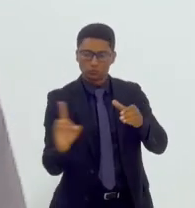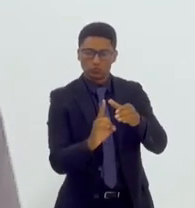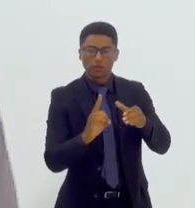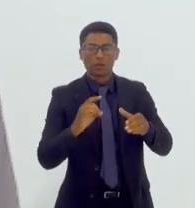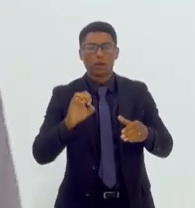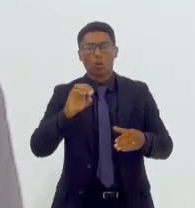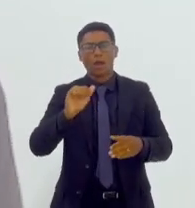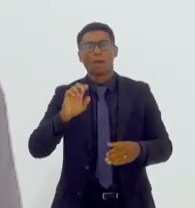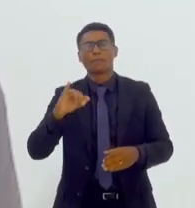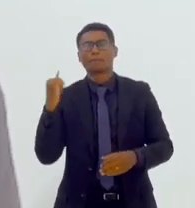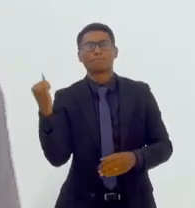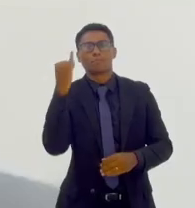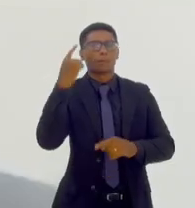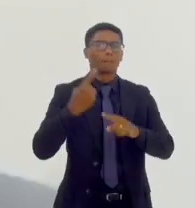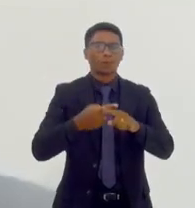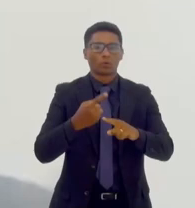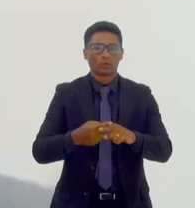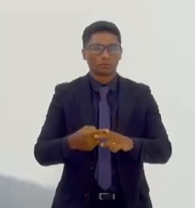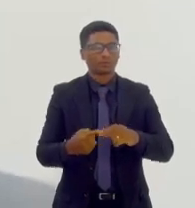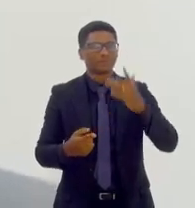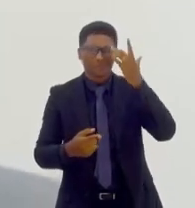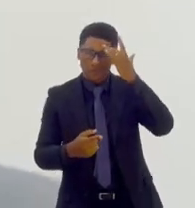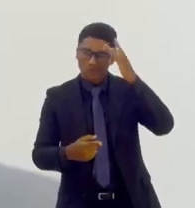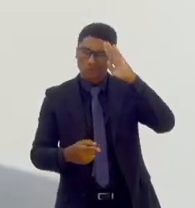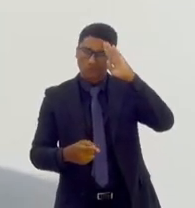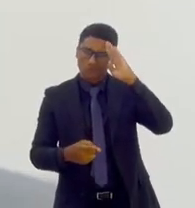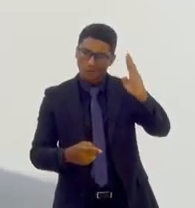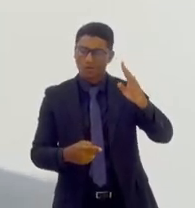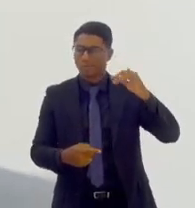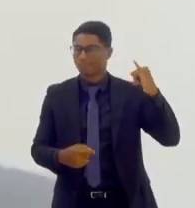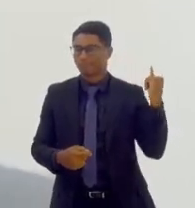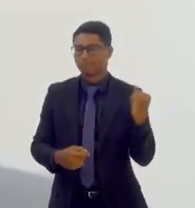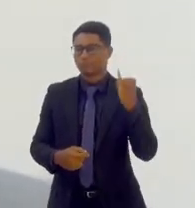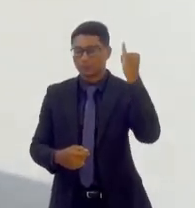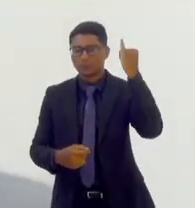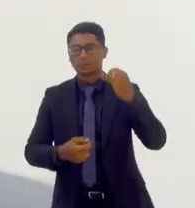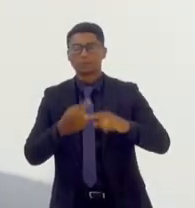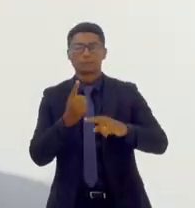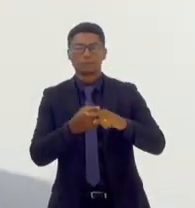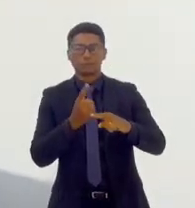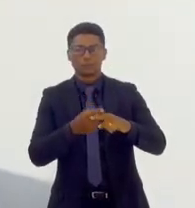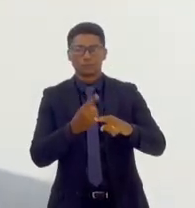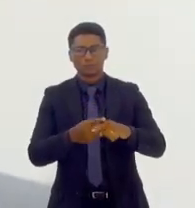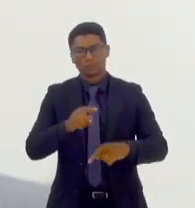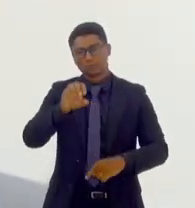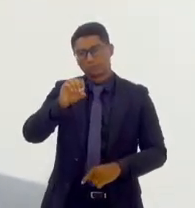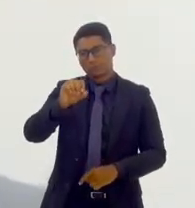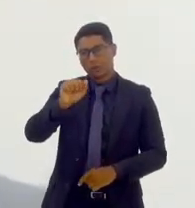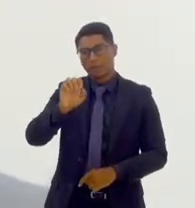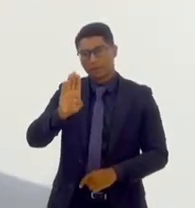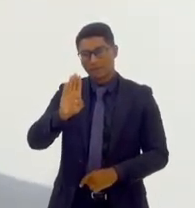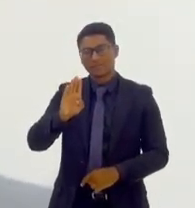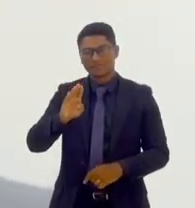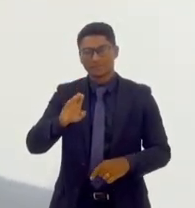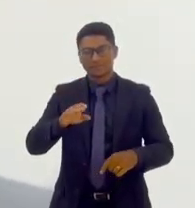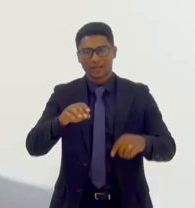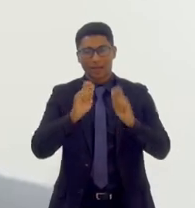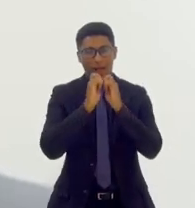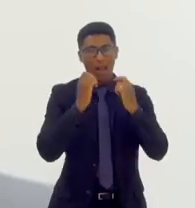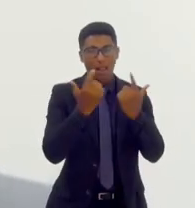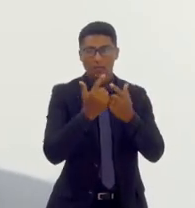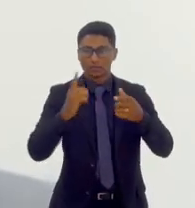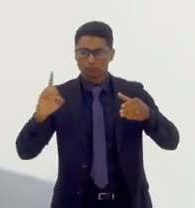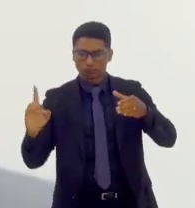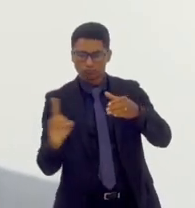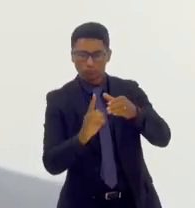na Assembleia Legislativa? Eu acredito que seja fundamental e muito relevante. A iniciativa de trazer a Ordem por parte da Alerj é muito